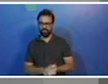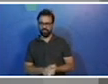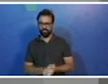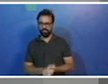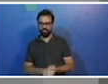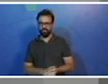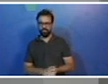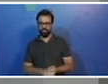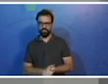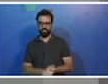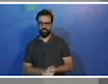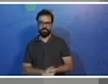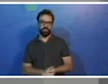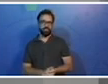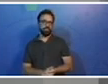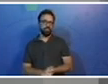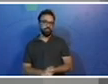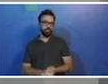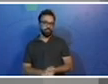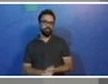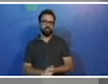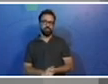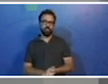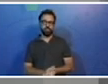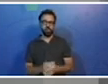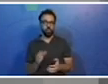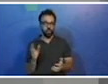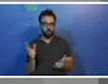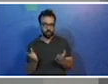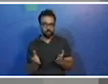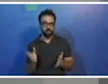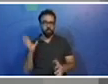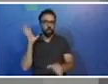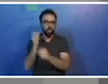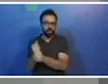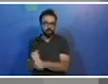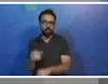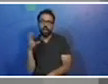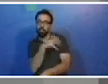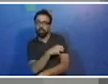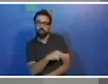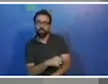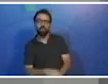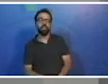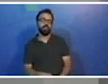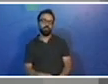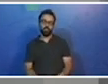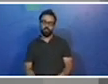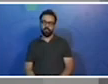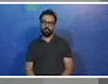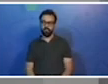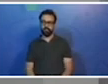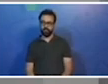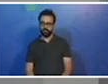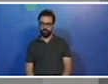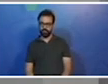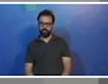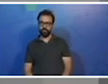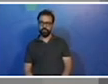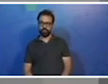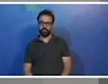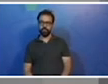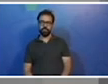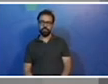15, 25 minutos explicando somente cada tópico. Então aqui vai ser um pouquinho corrido. Mas vai dar para relembrar, tá? Quem acompanhou vai